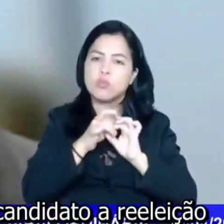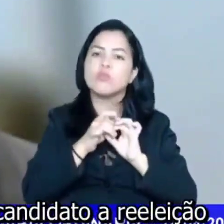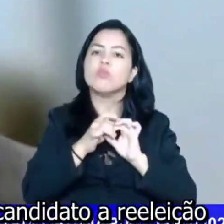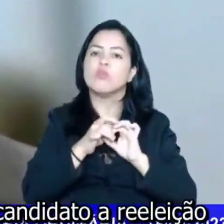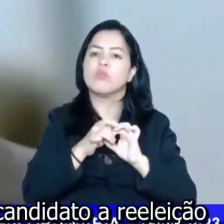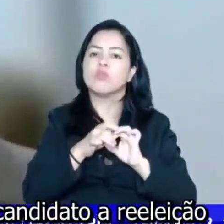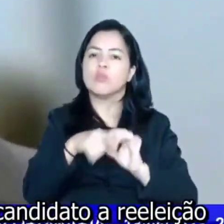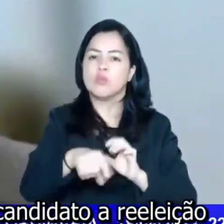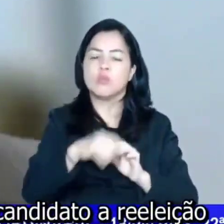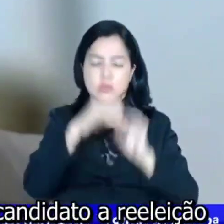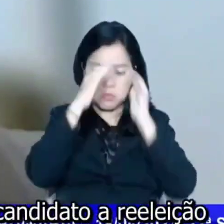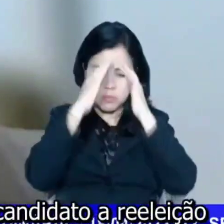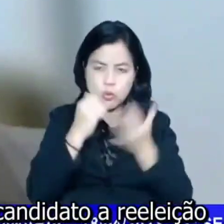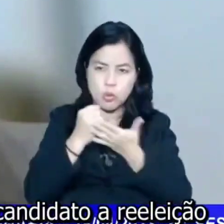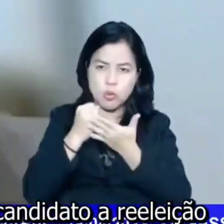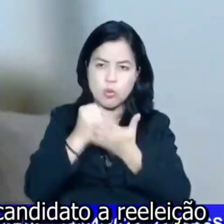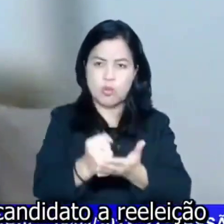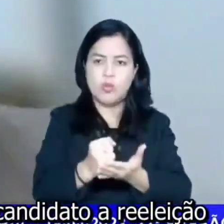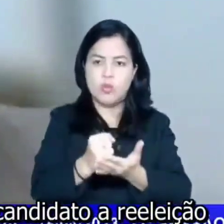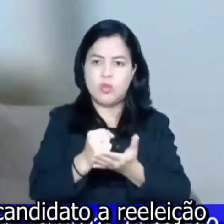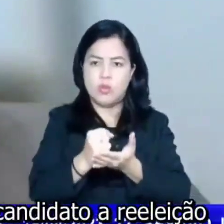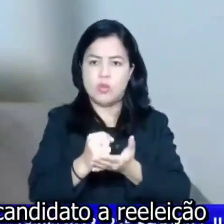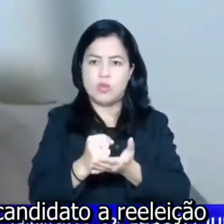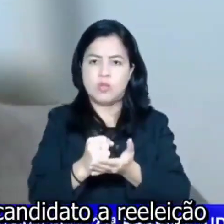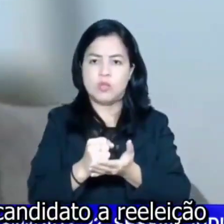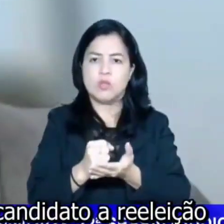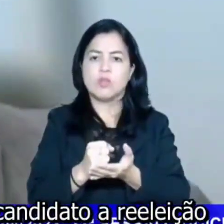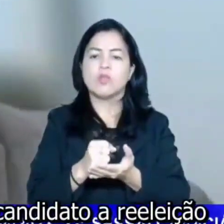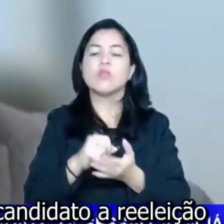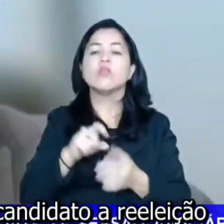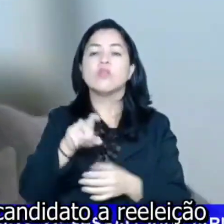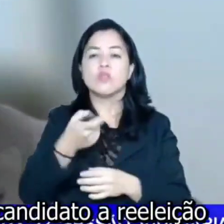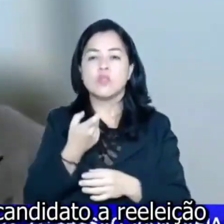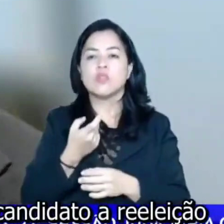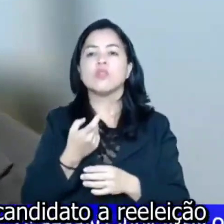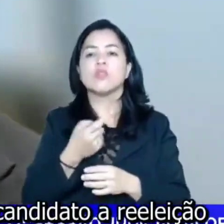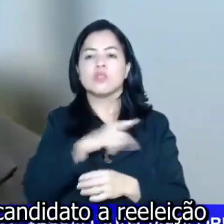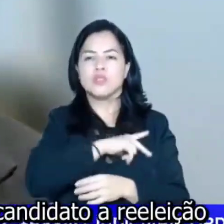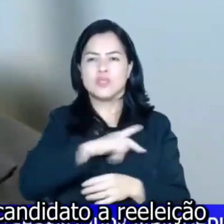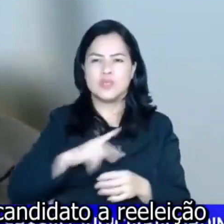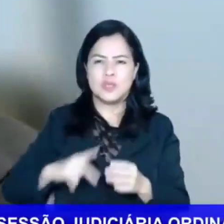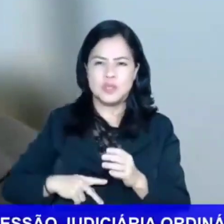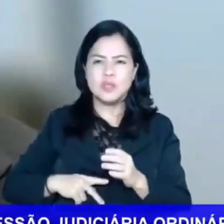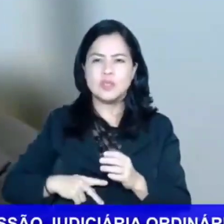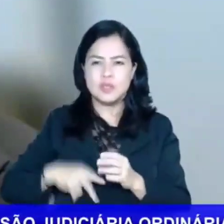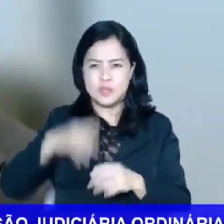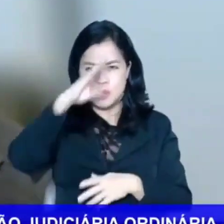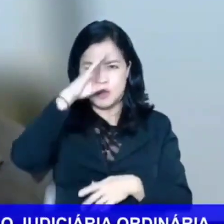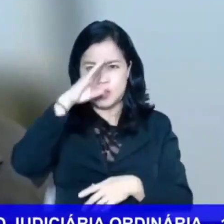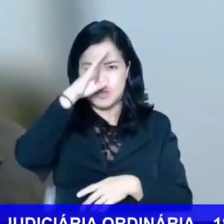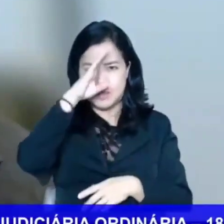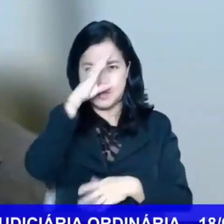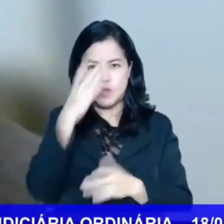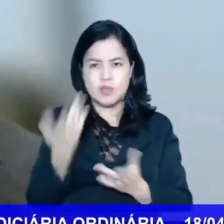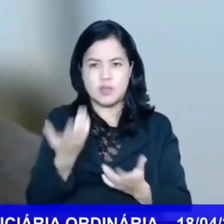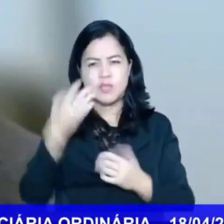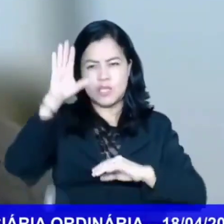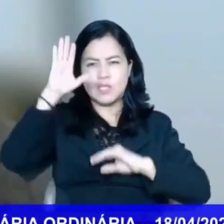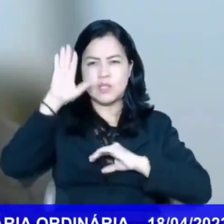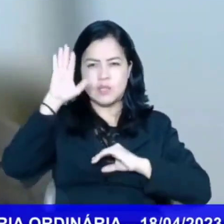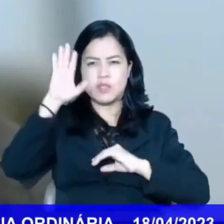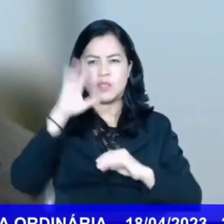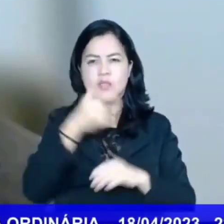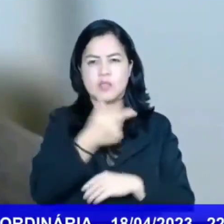abertamente apoiador do ex-presidente Jair Bolsonaro, candidato à reeleição nas eleições